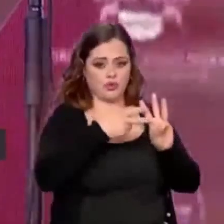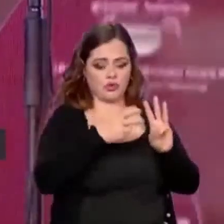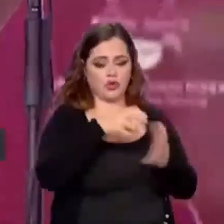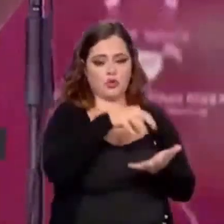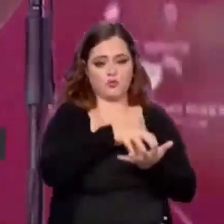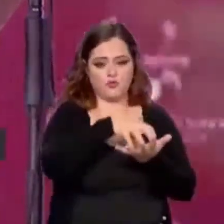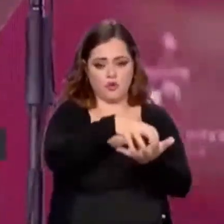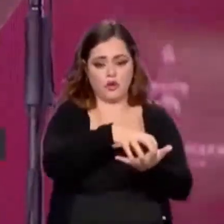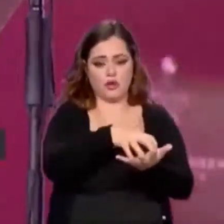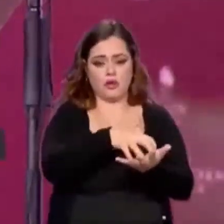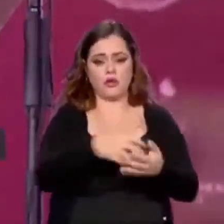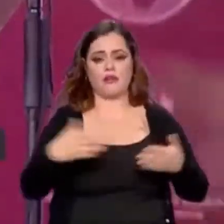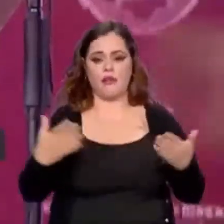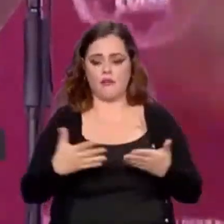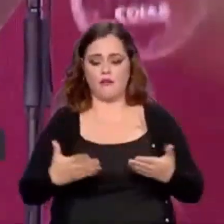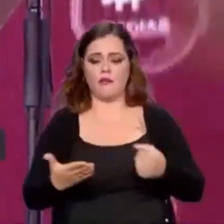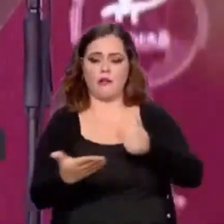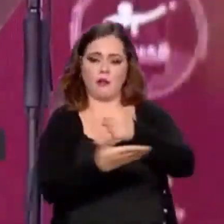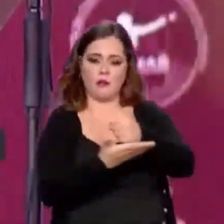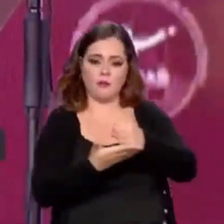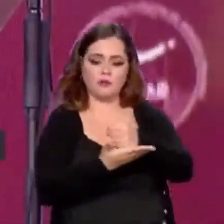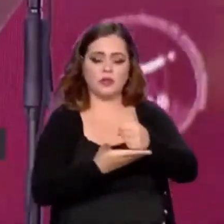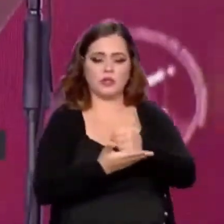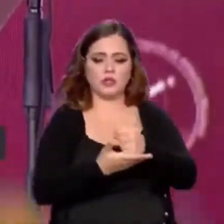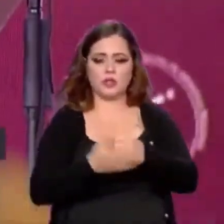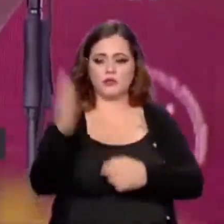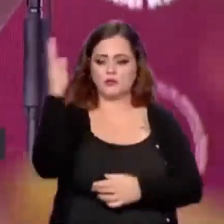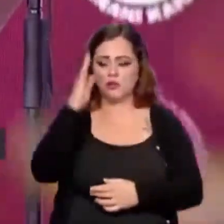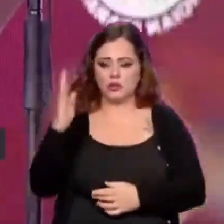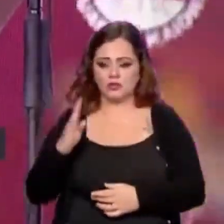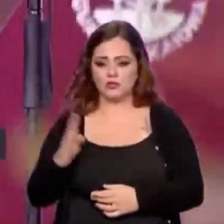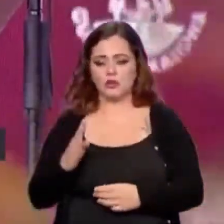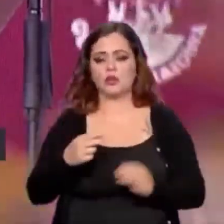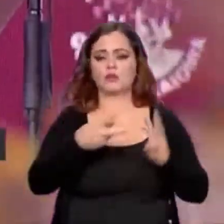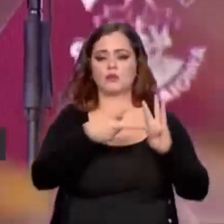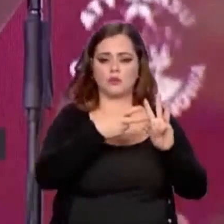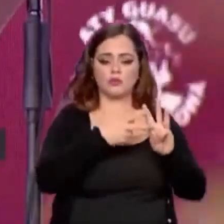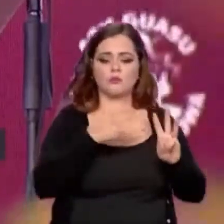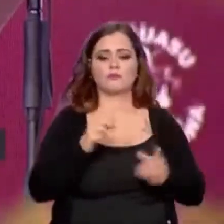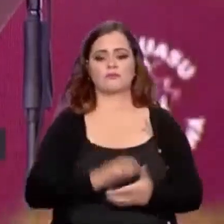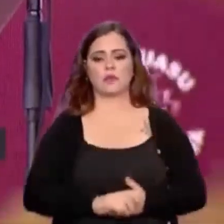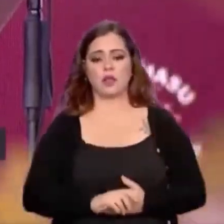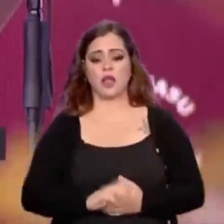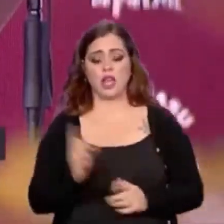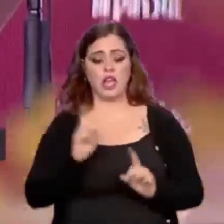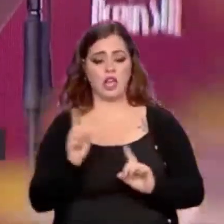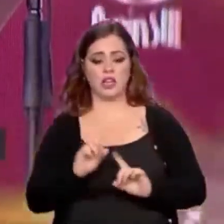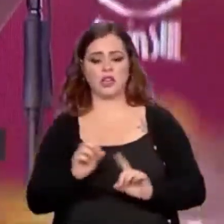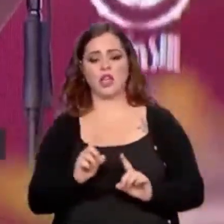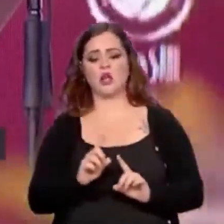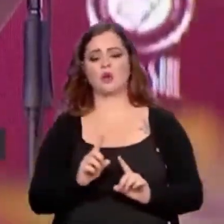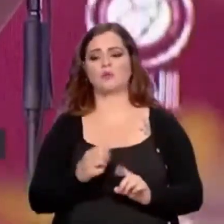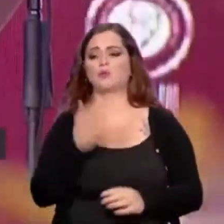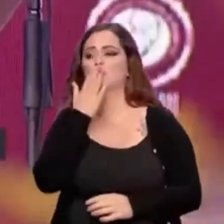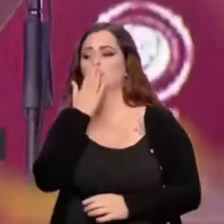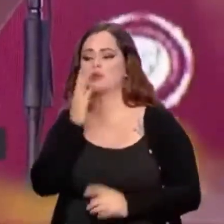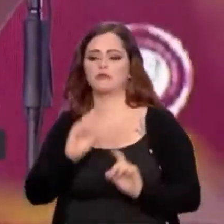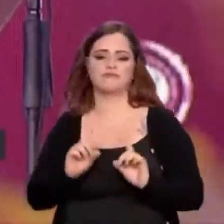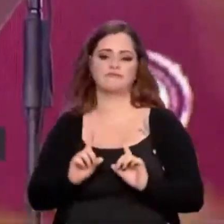a se chamar Fundação Nacional dos Povos Indígenas e não mais Fundação Nacional do